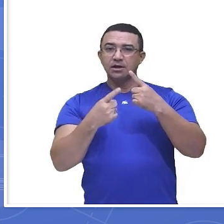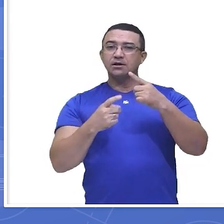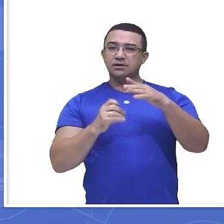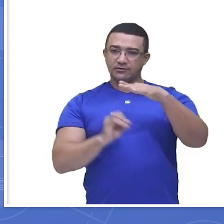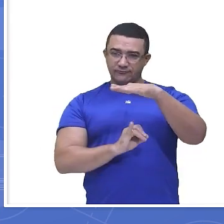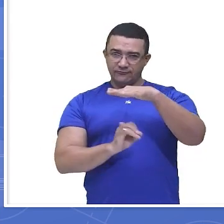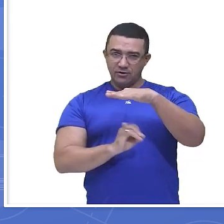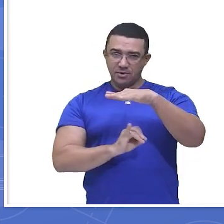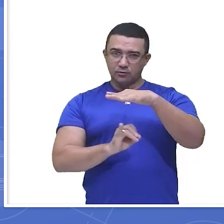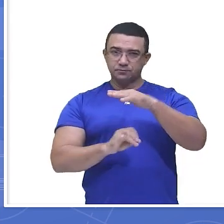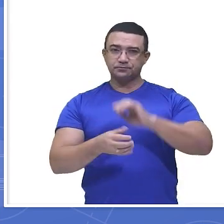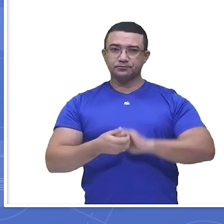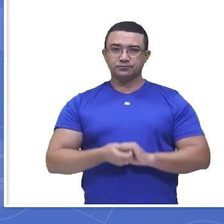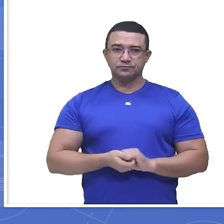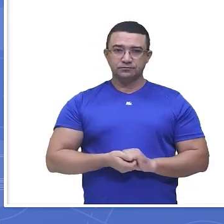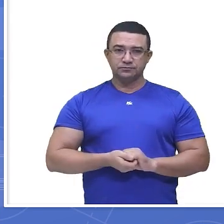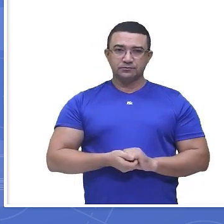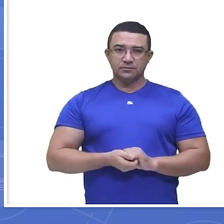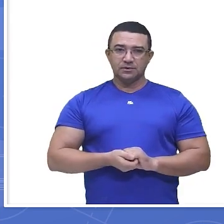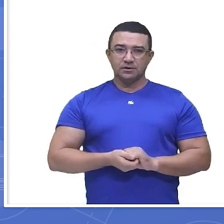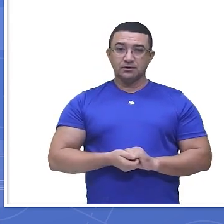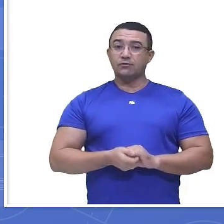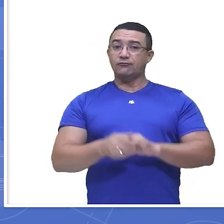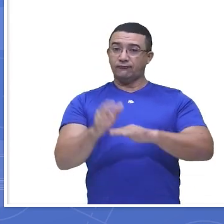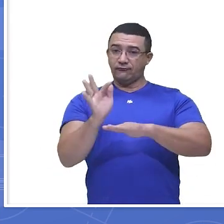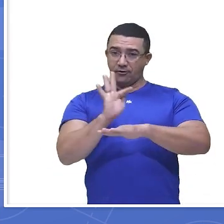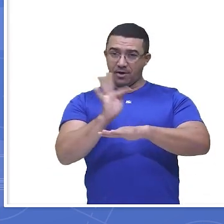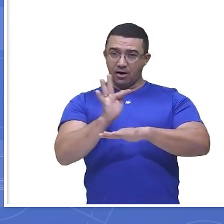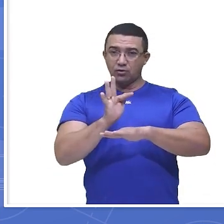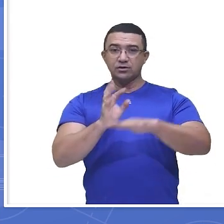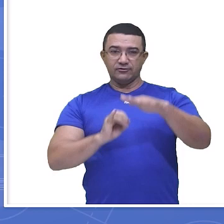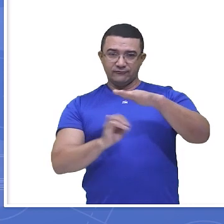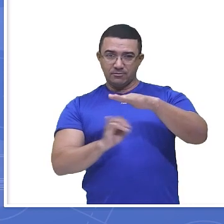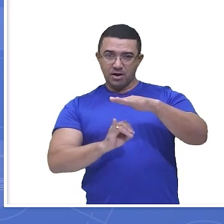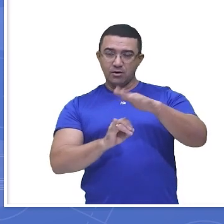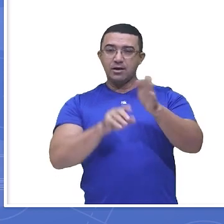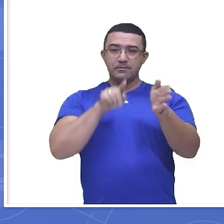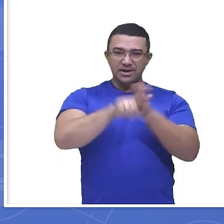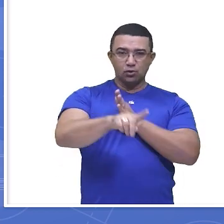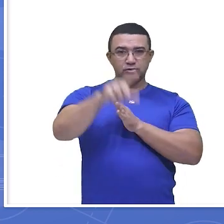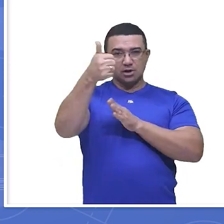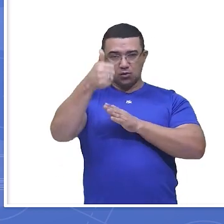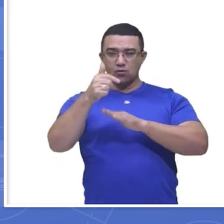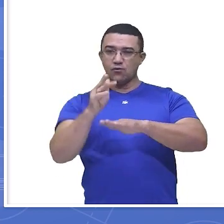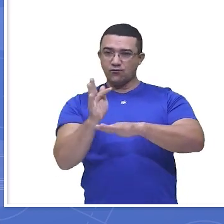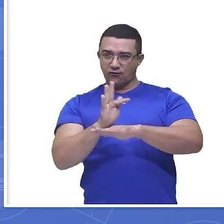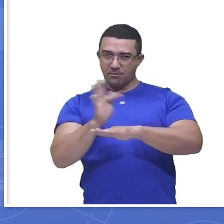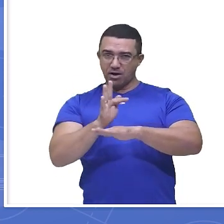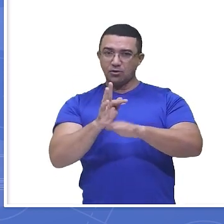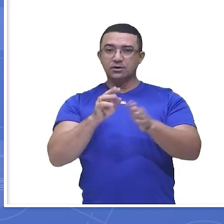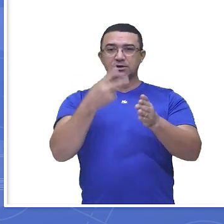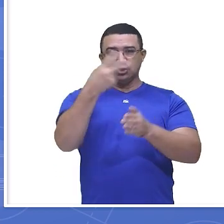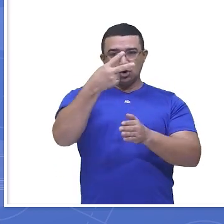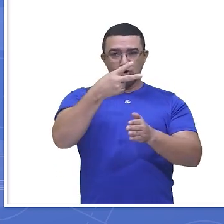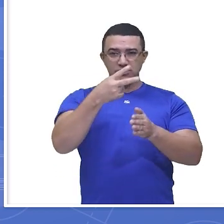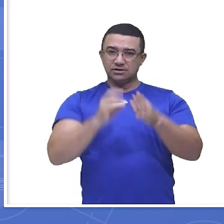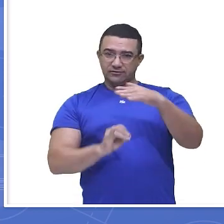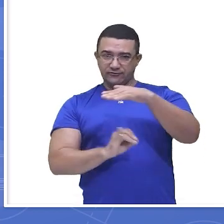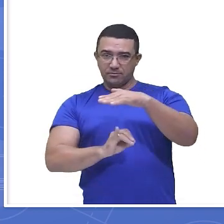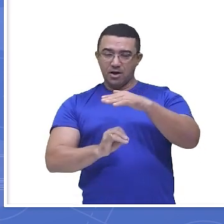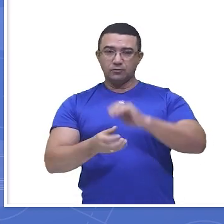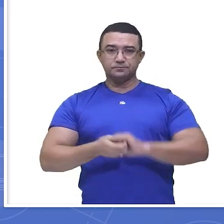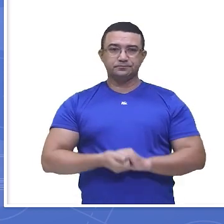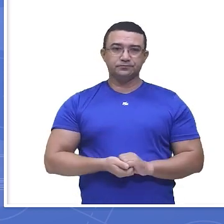Formal, e na segunda questão, informal. Foi isso que eu entendi, né? É isso aí. É que ele colocou na primeira também o I, eu não entendi